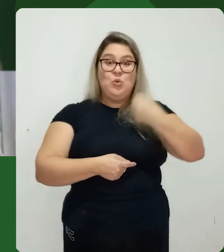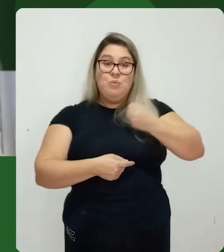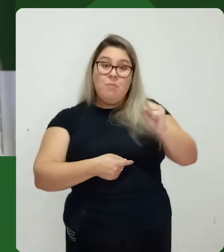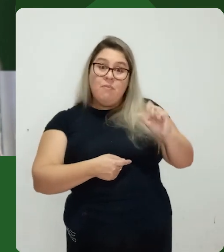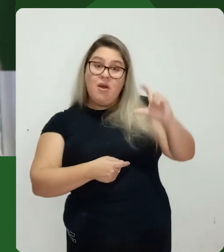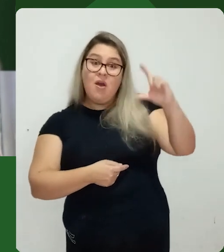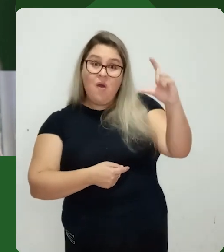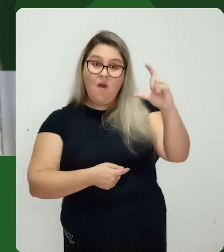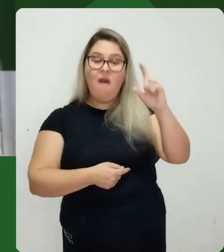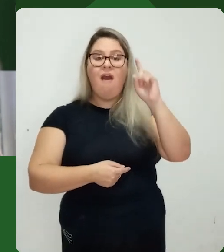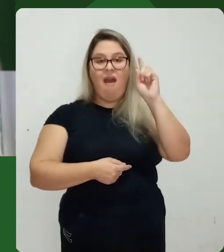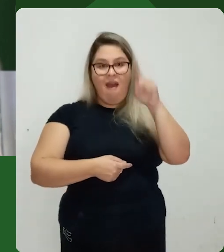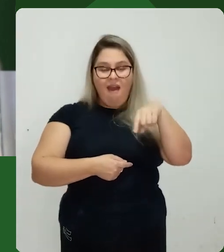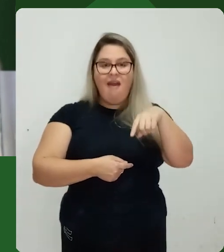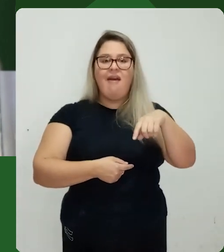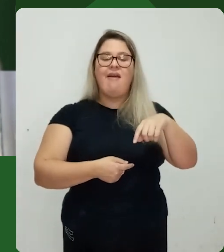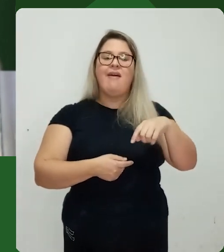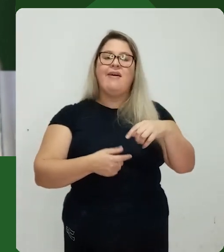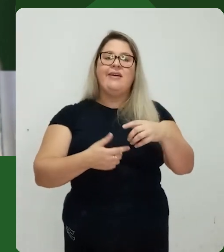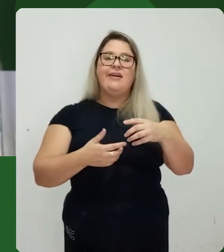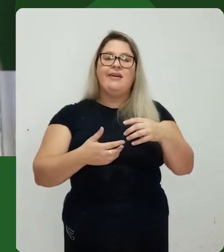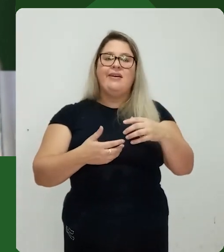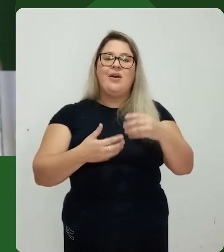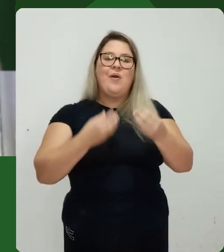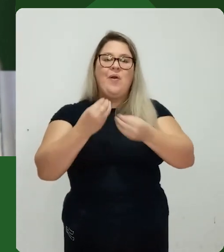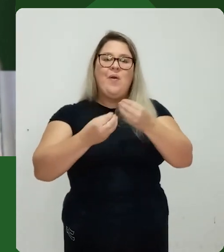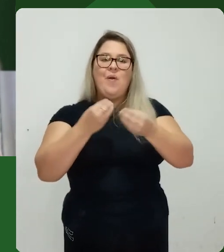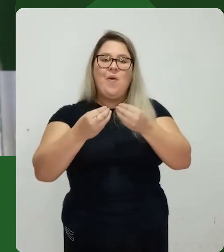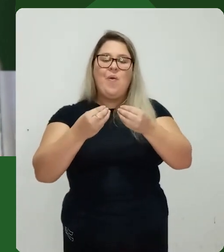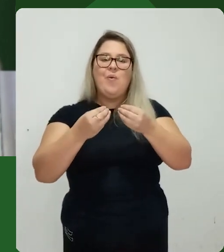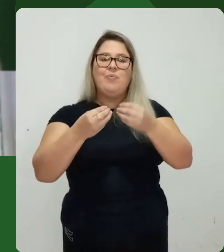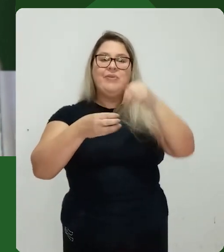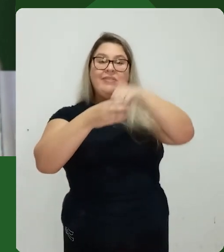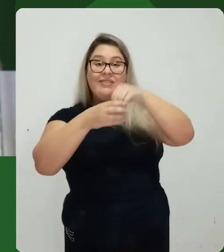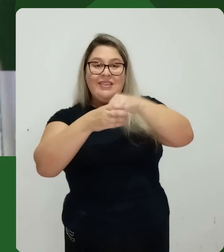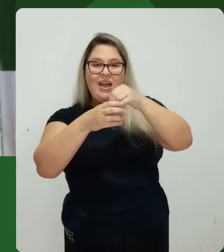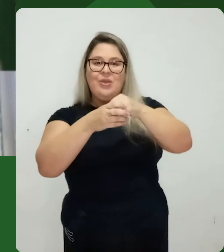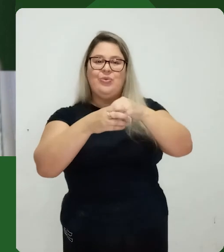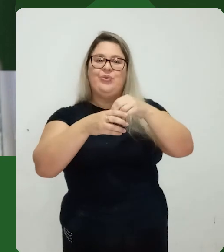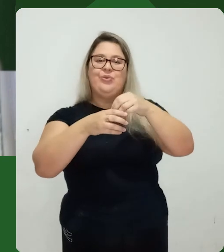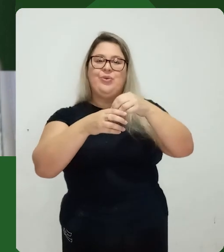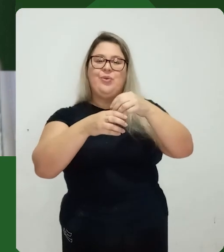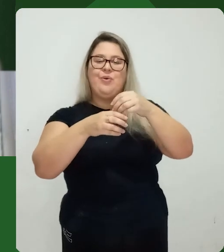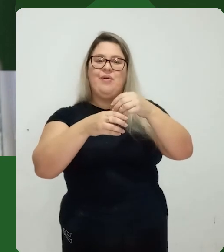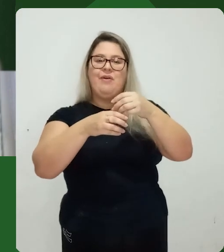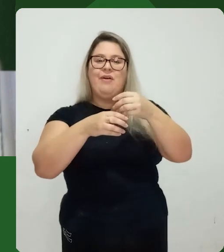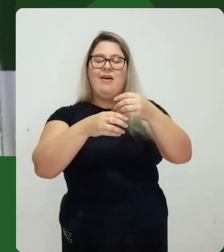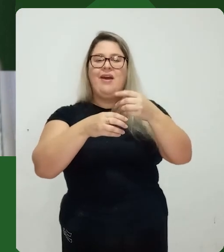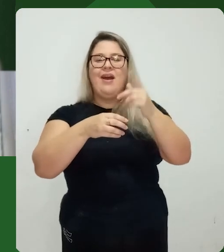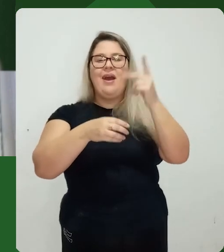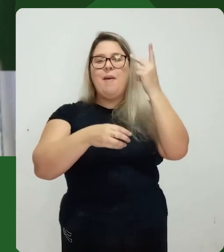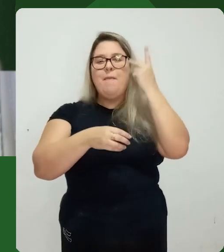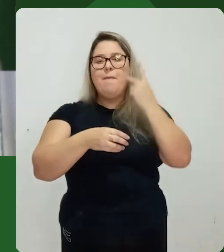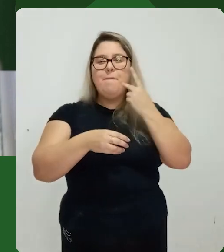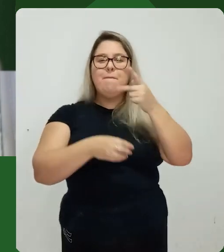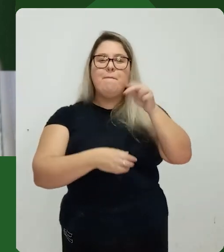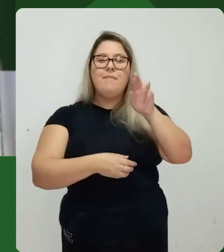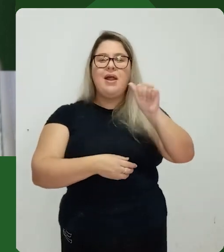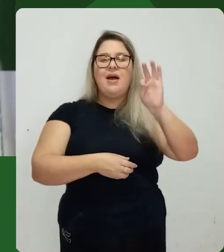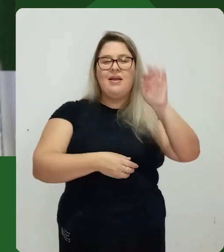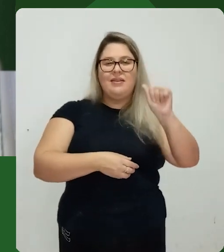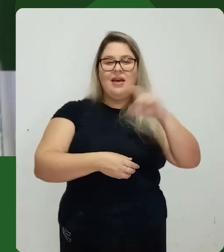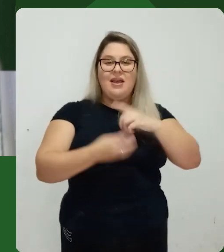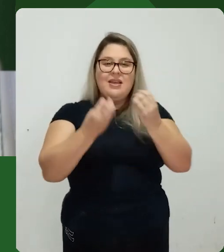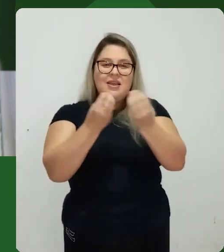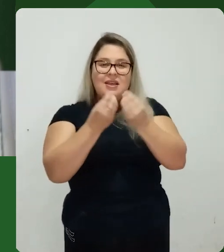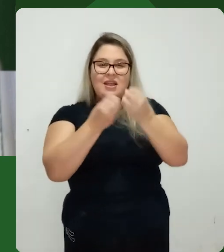exemplo, chamava na época ASA 100 ou ASA 400. Quanto maior esse númerozinho, maior eram os gramas de